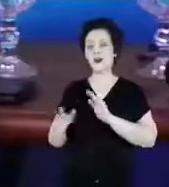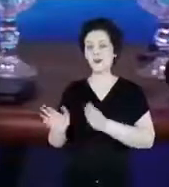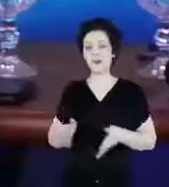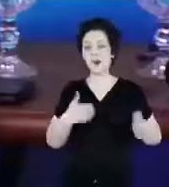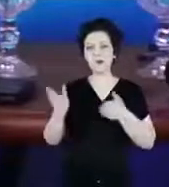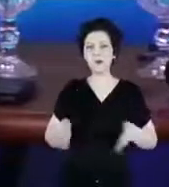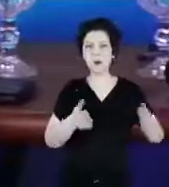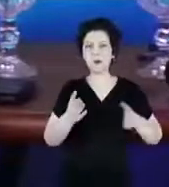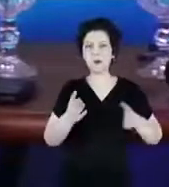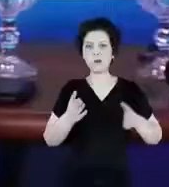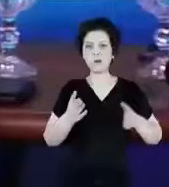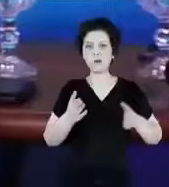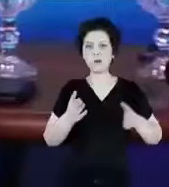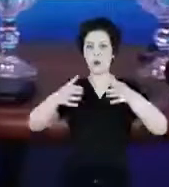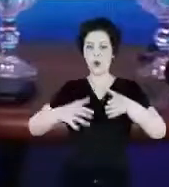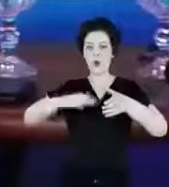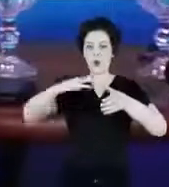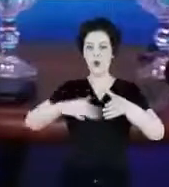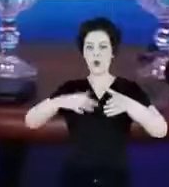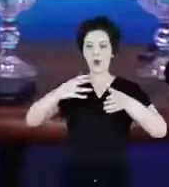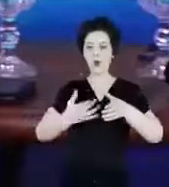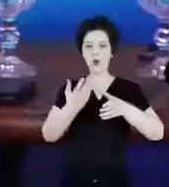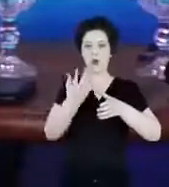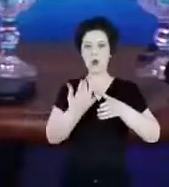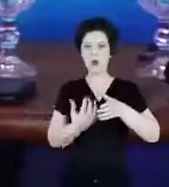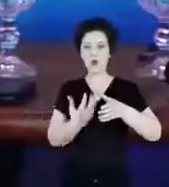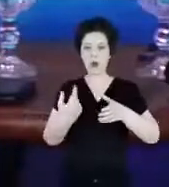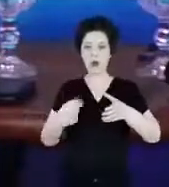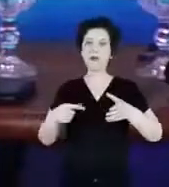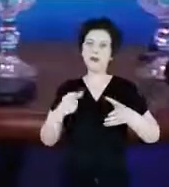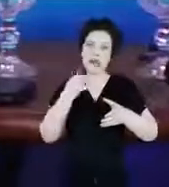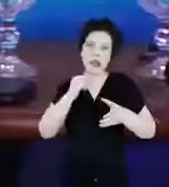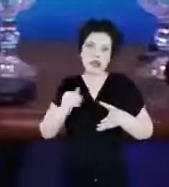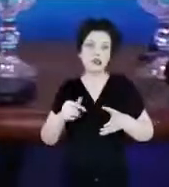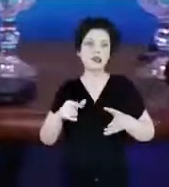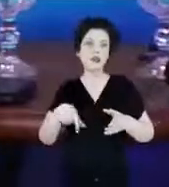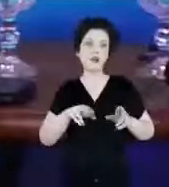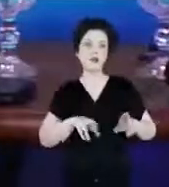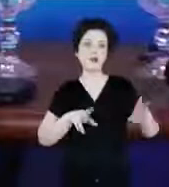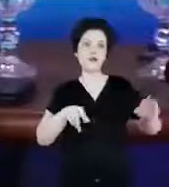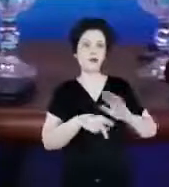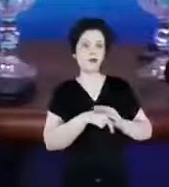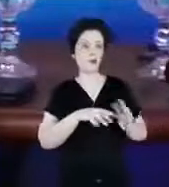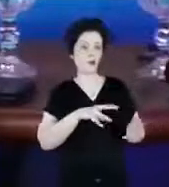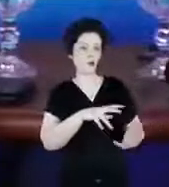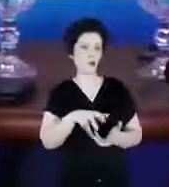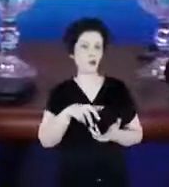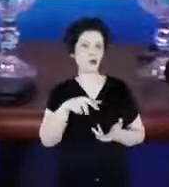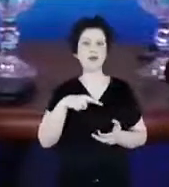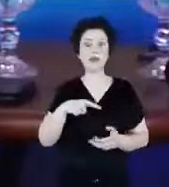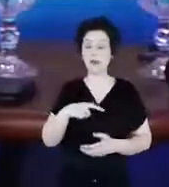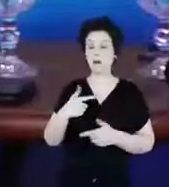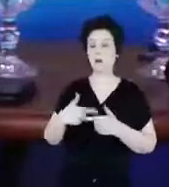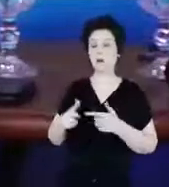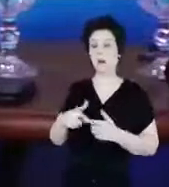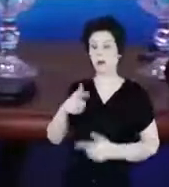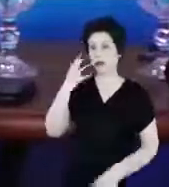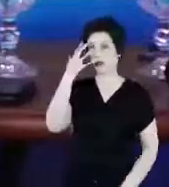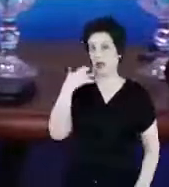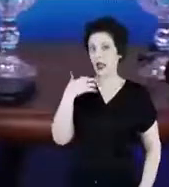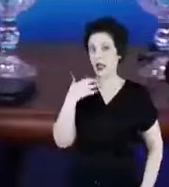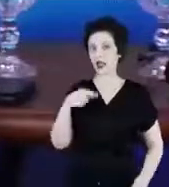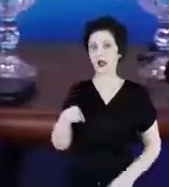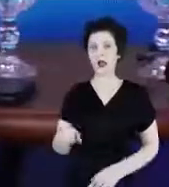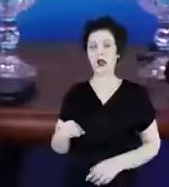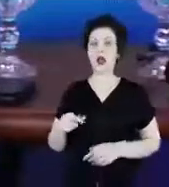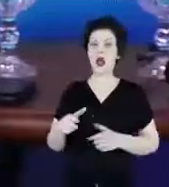energia, e um diferencial para o mundo inteiro. E temos aí problemas sérios, né, hoje na maior economia do